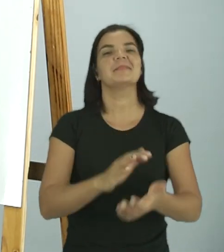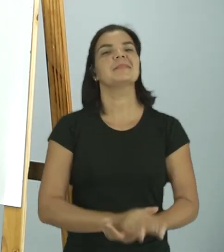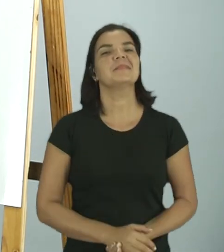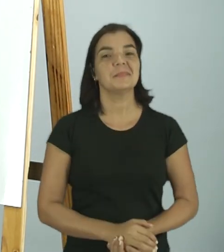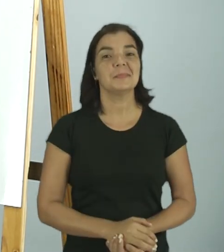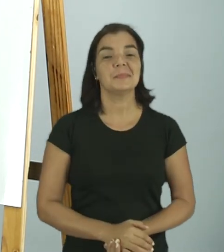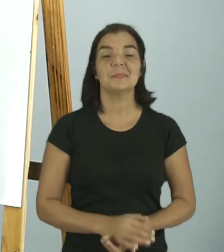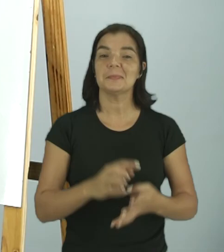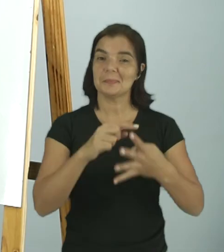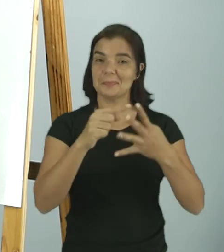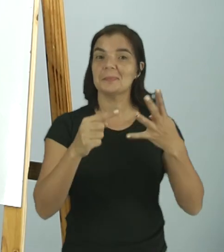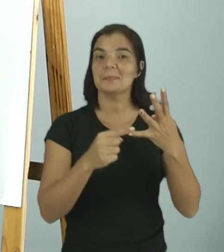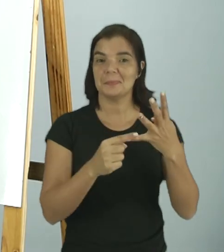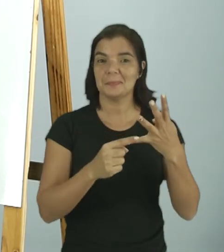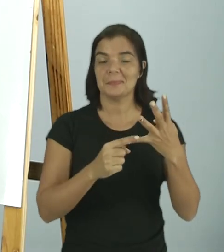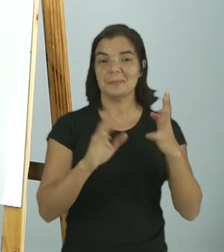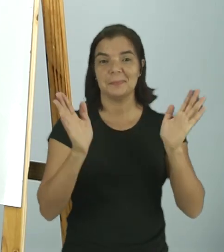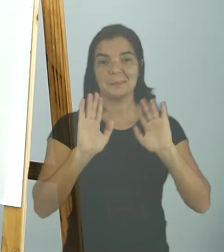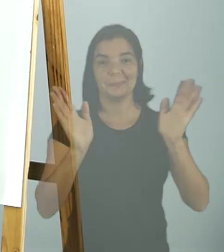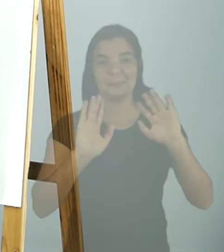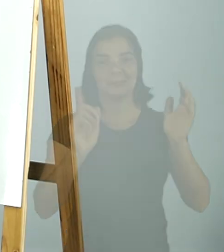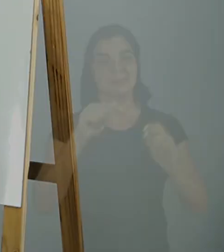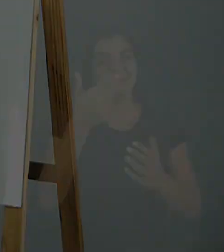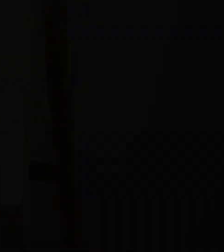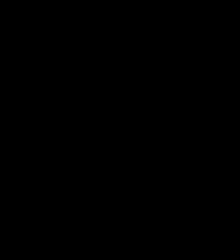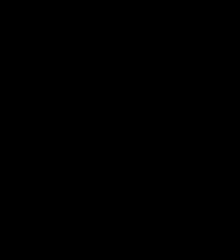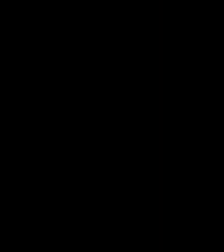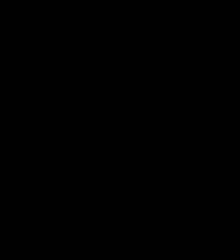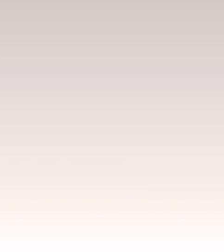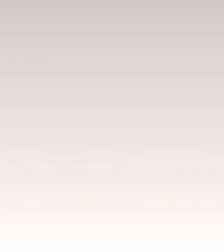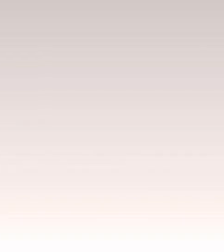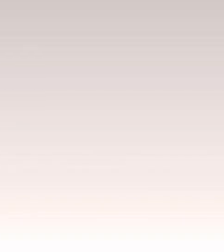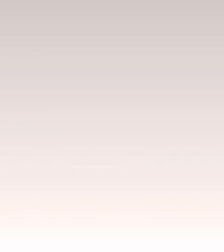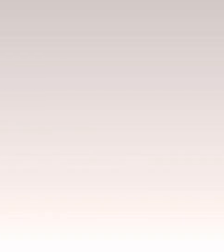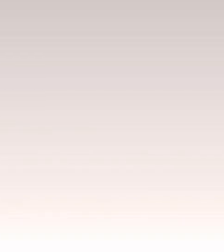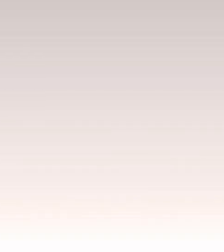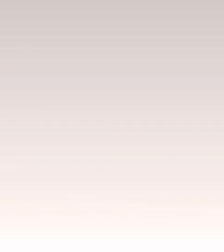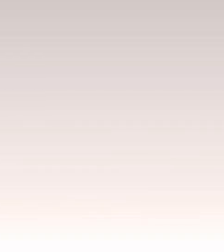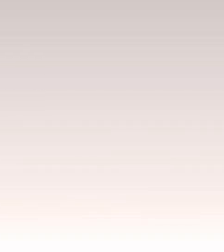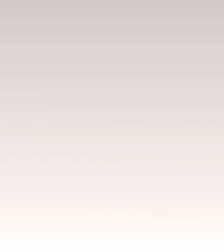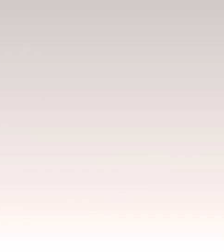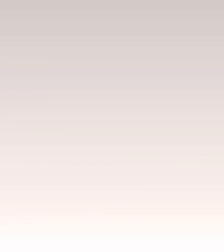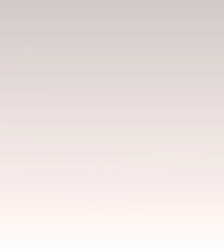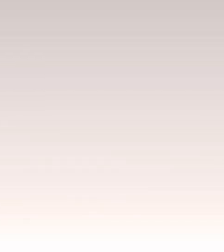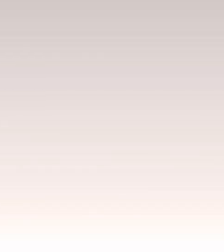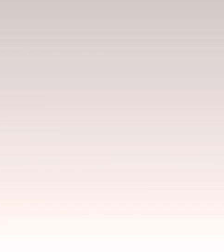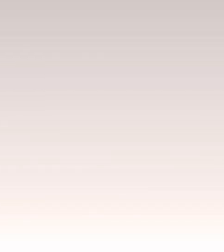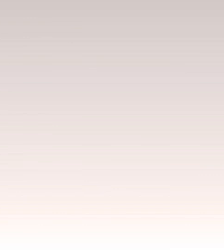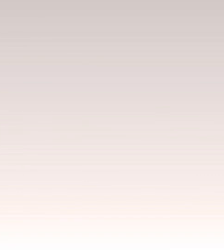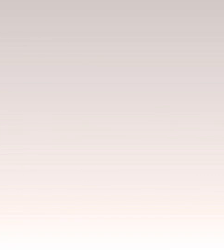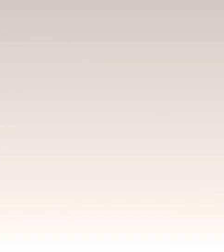show nas quadras operação te vejo na próxima aula 1